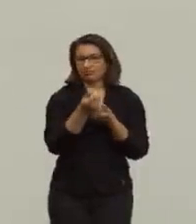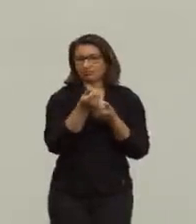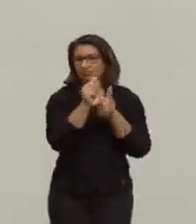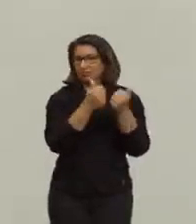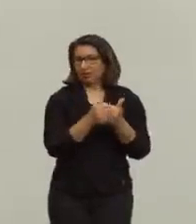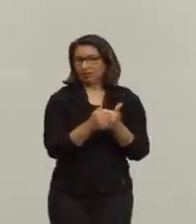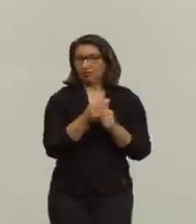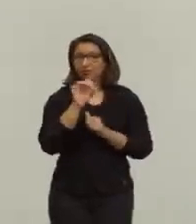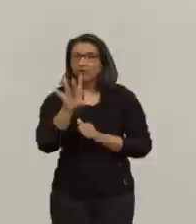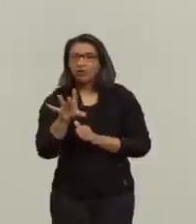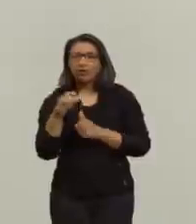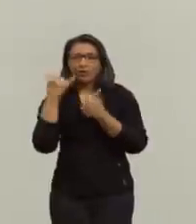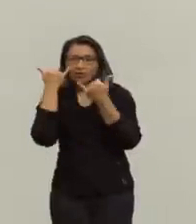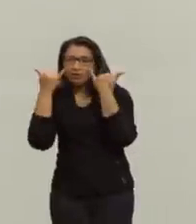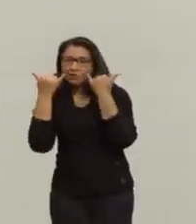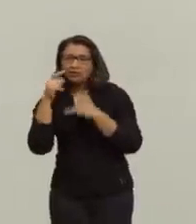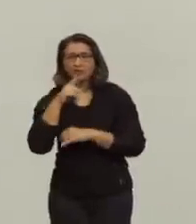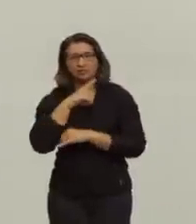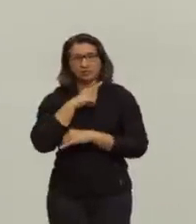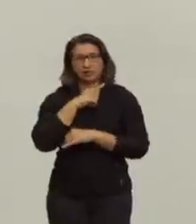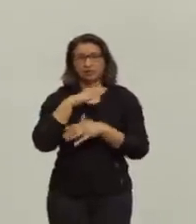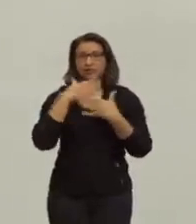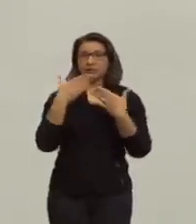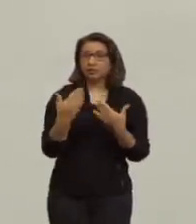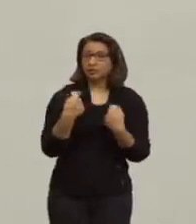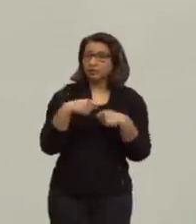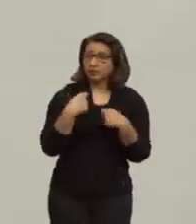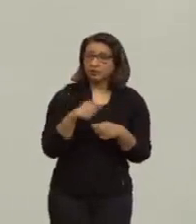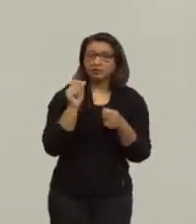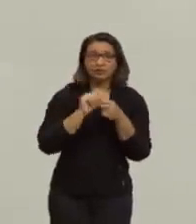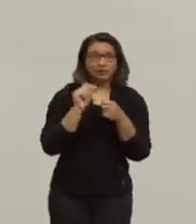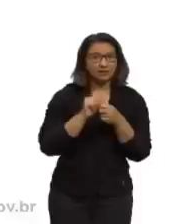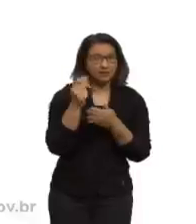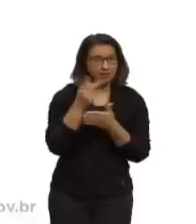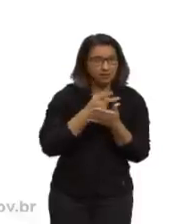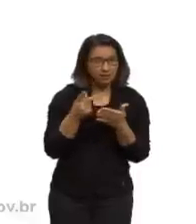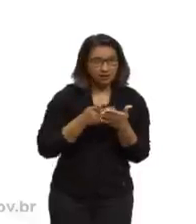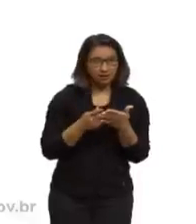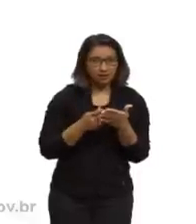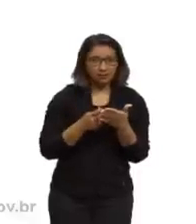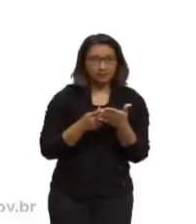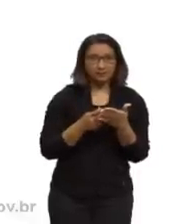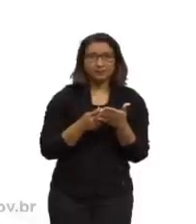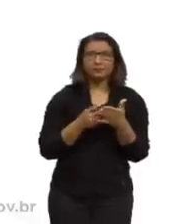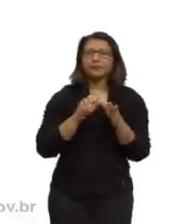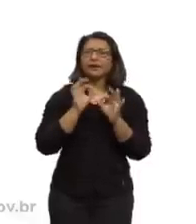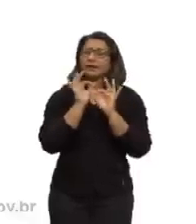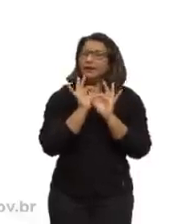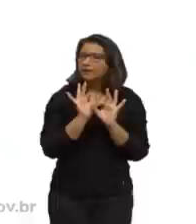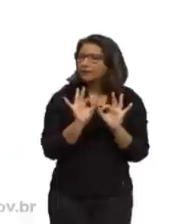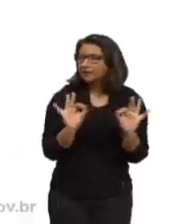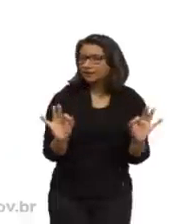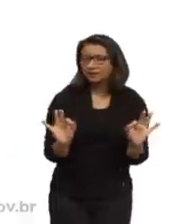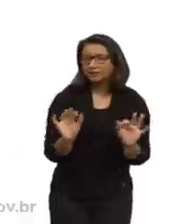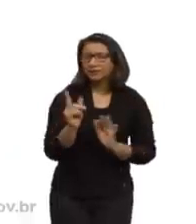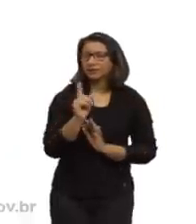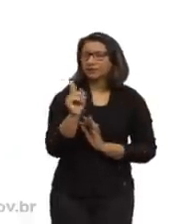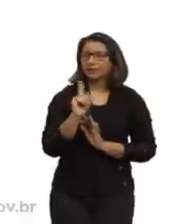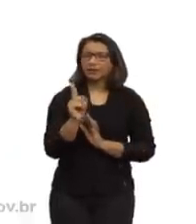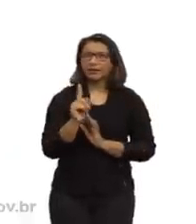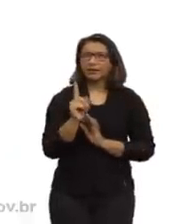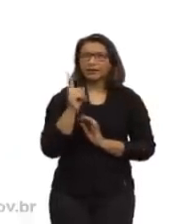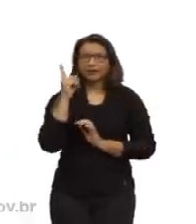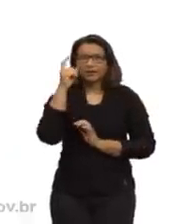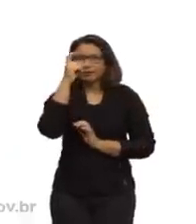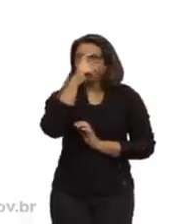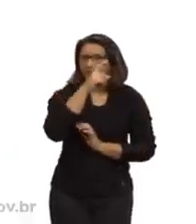As informações, certo? Então, vamos fazer o desenho. Olha só, é simplesinho, não é fazer aqueles desenhos de engenheiro ali do